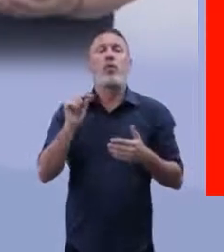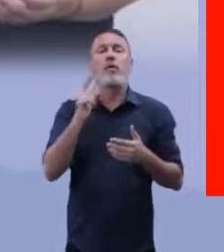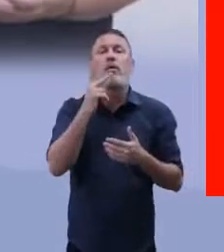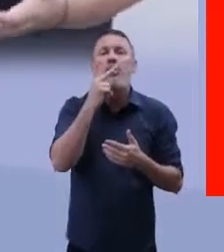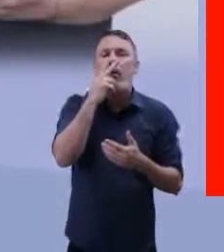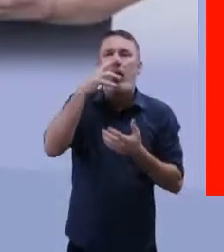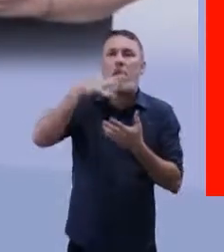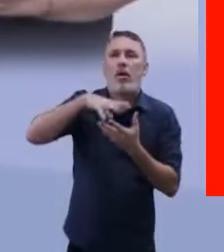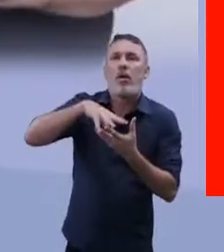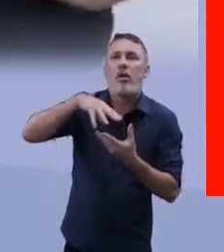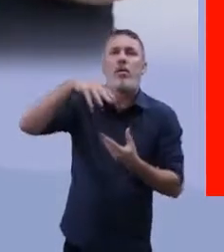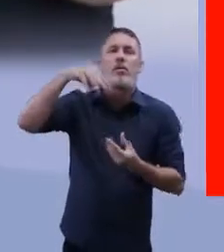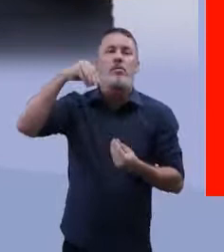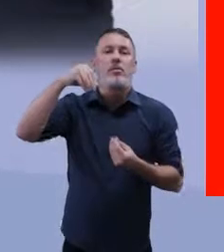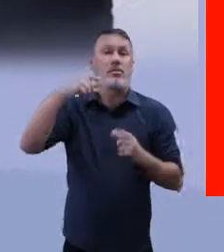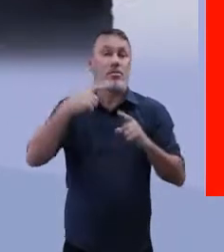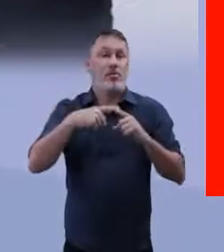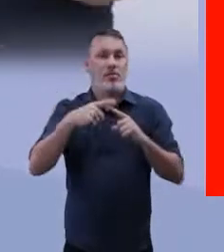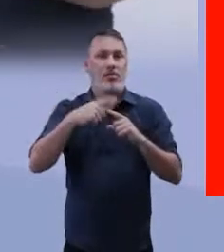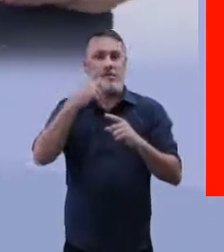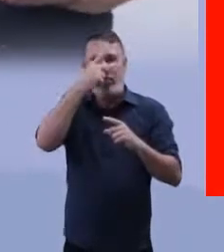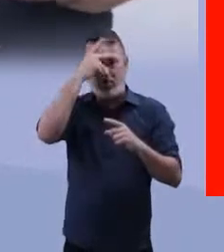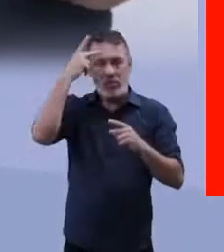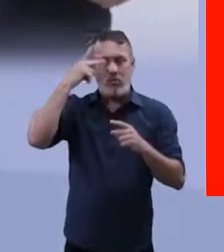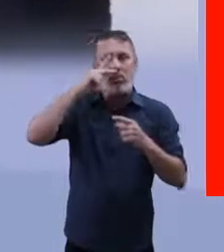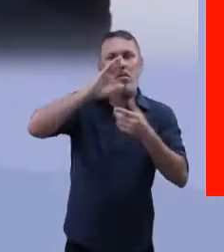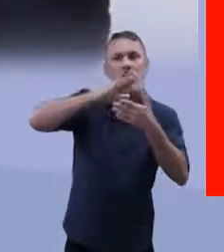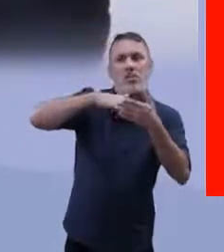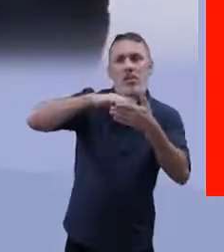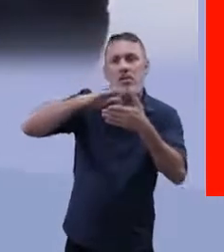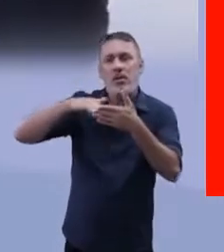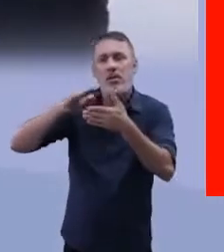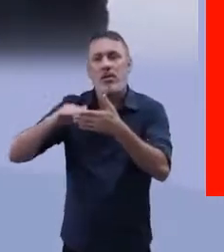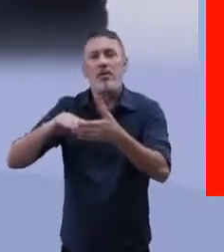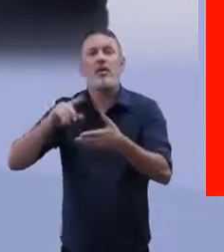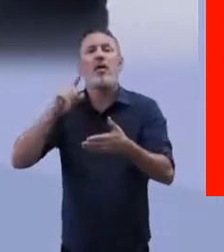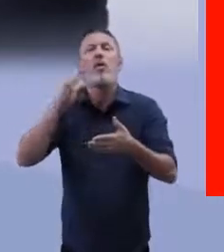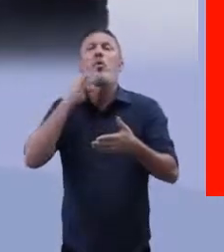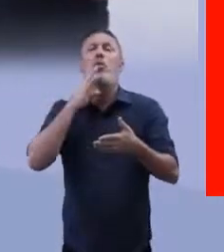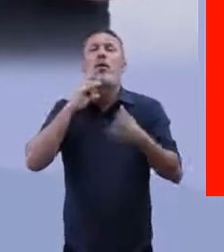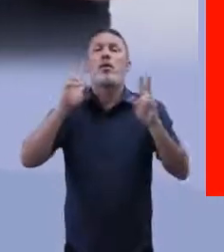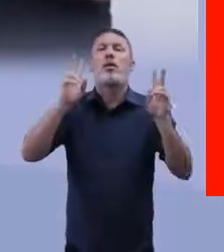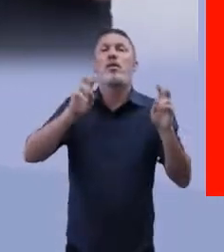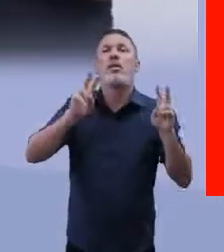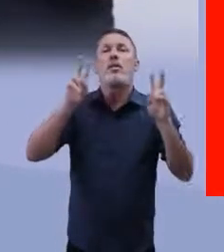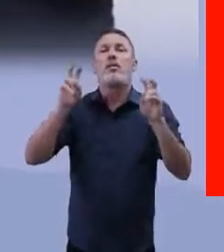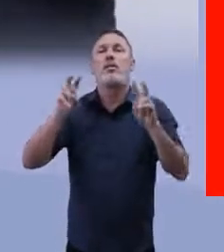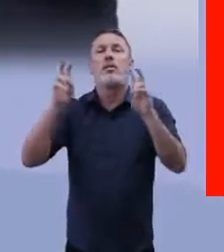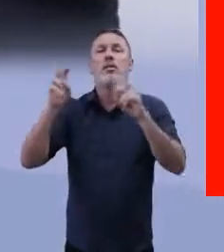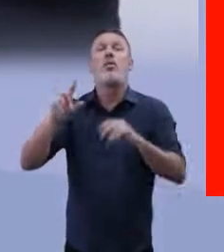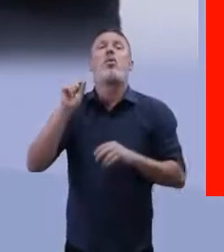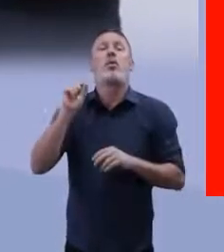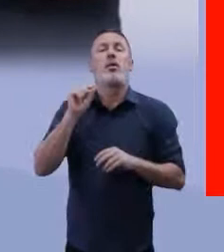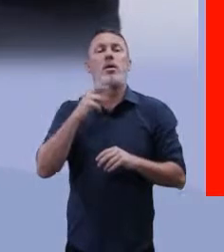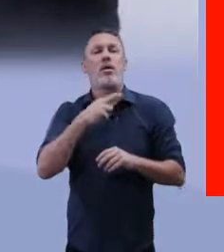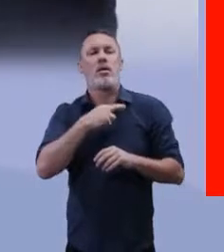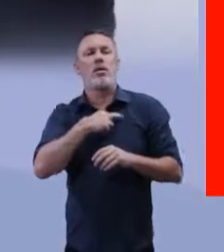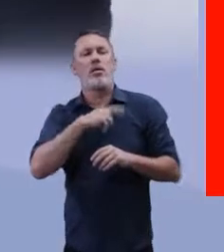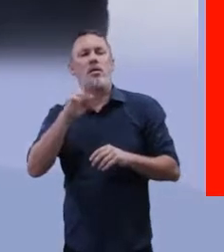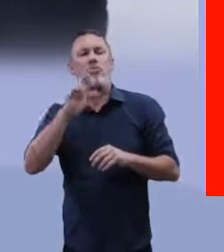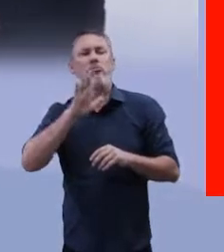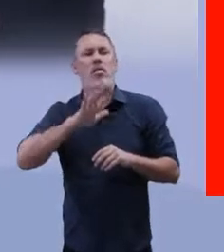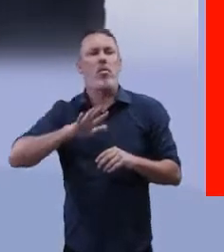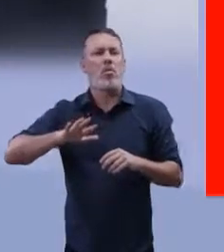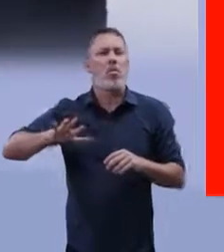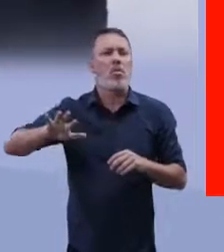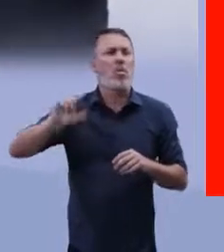ao espiritual. Os artistas são místicos porque conhecem os temas que envolvem do cristianismo